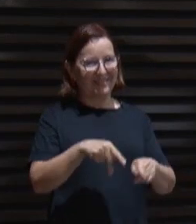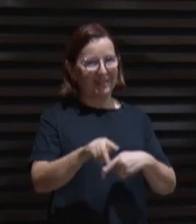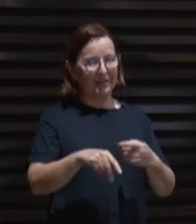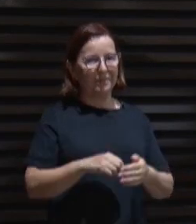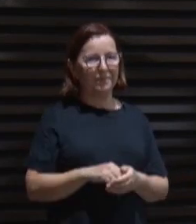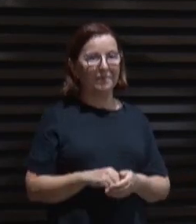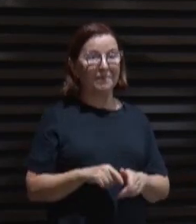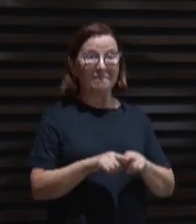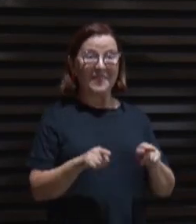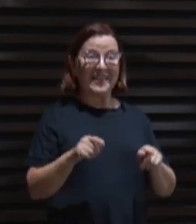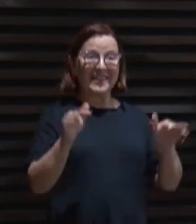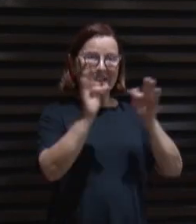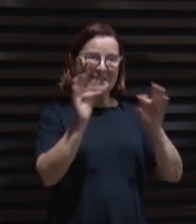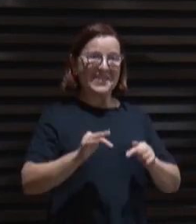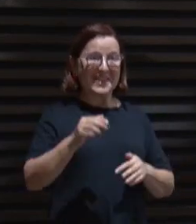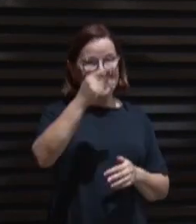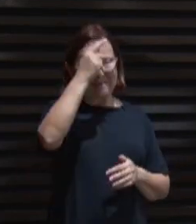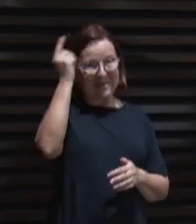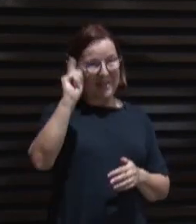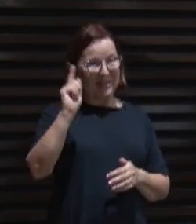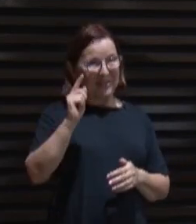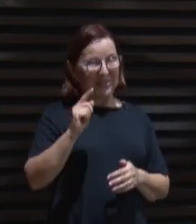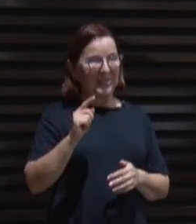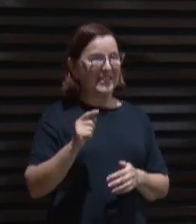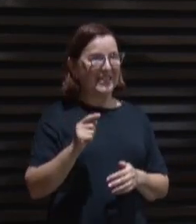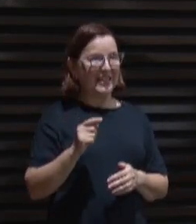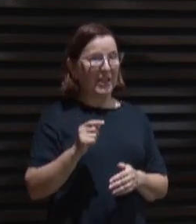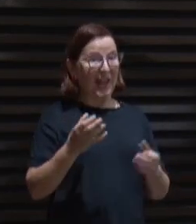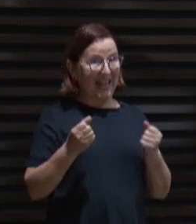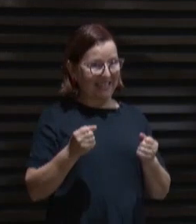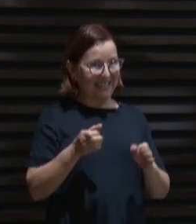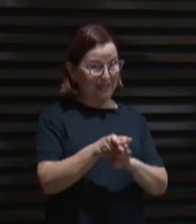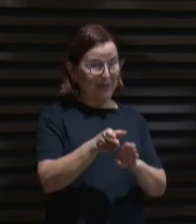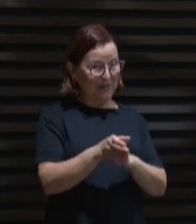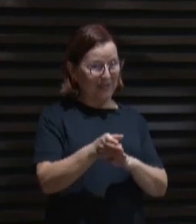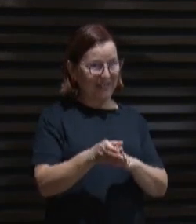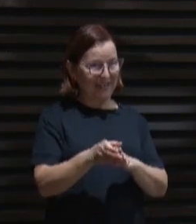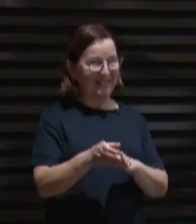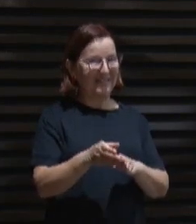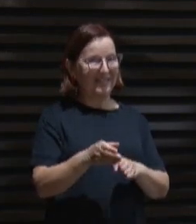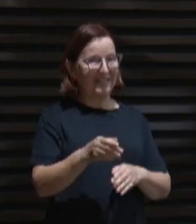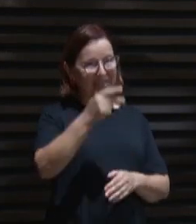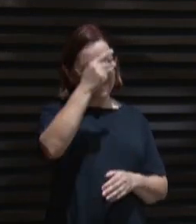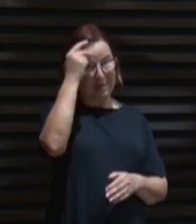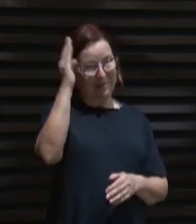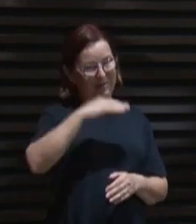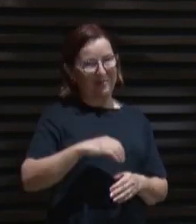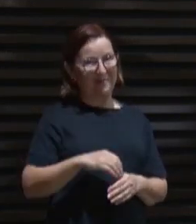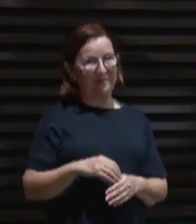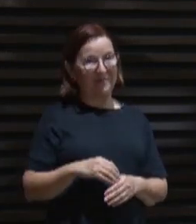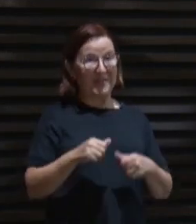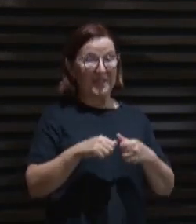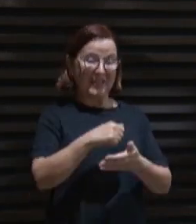Bem-aventurado é o homem que não anda no conselho dos ímpios. Isso aqui é para filho de Deus. É para filho